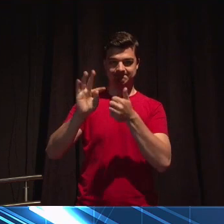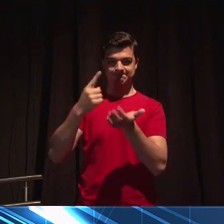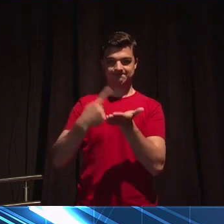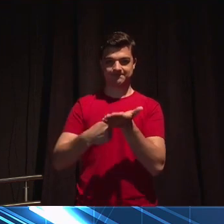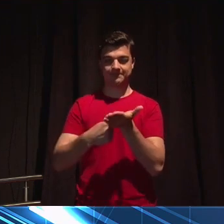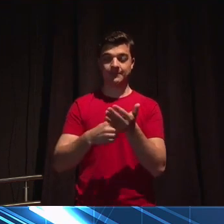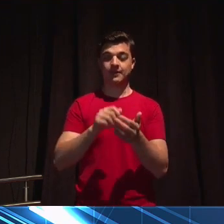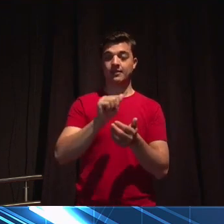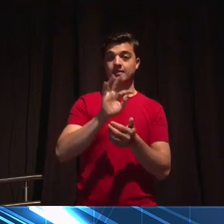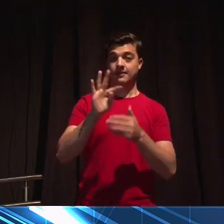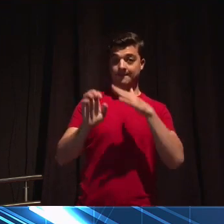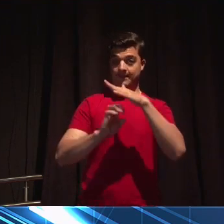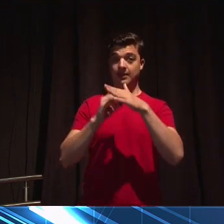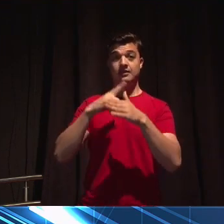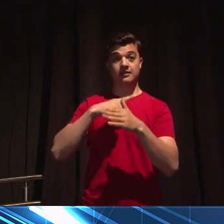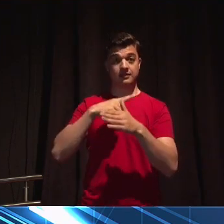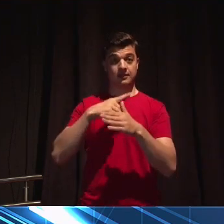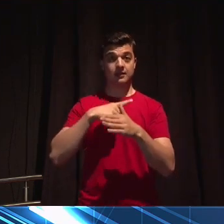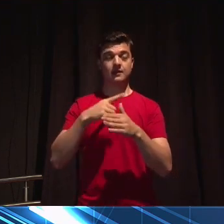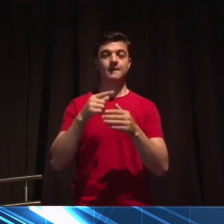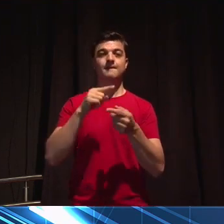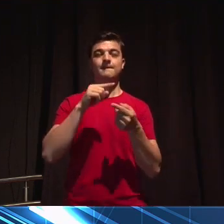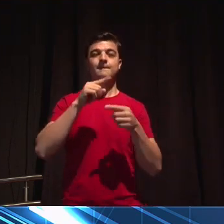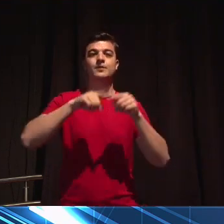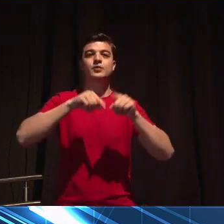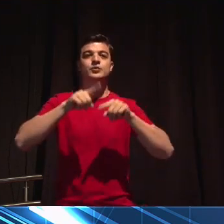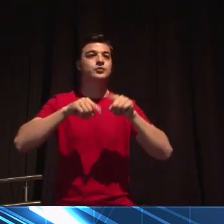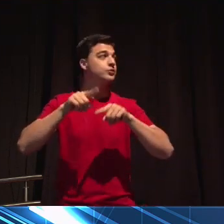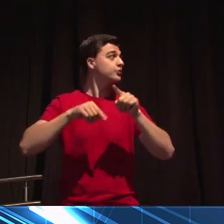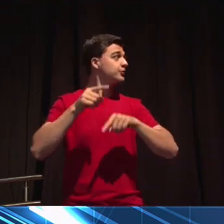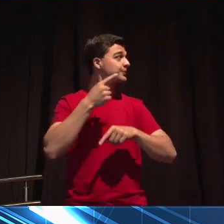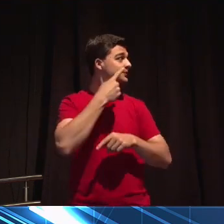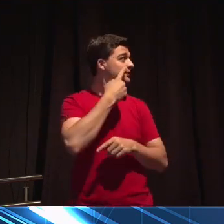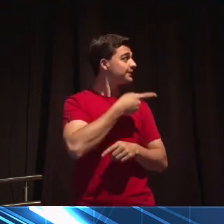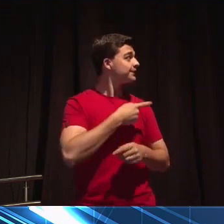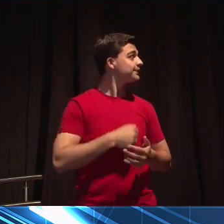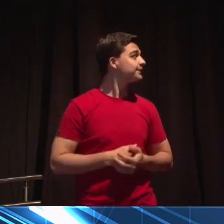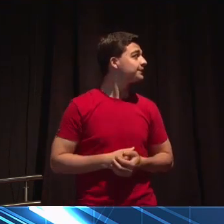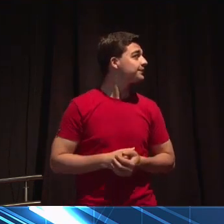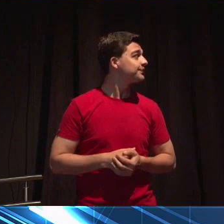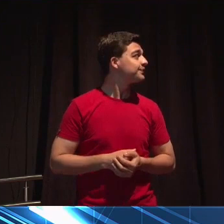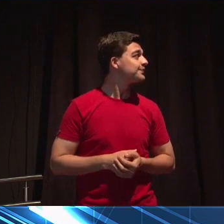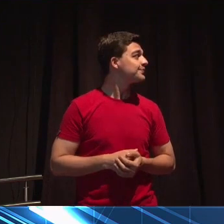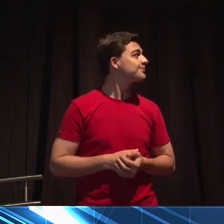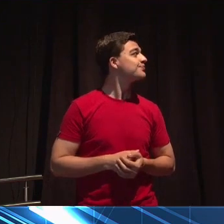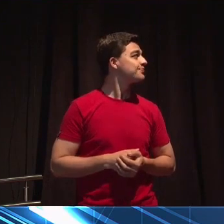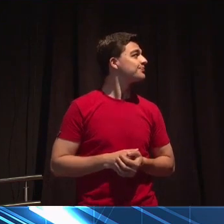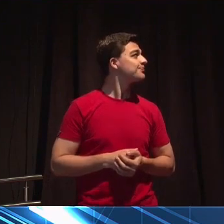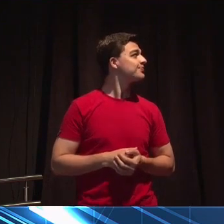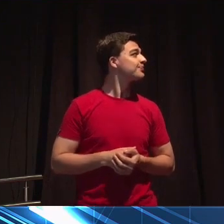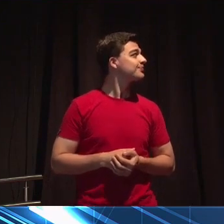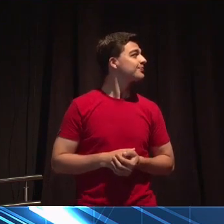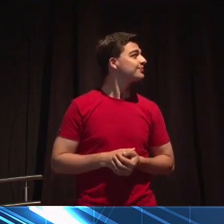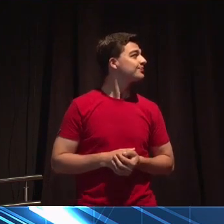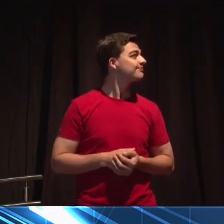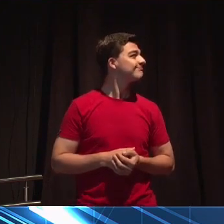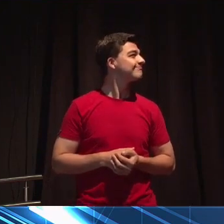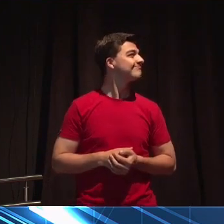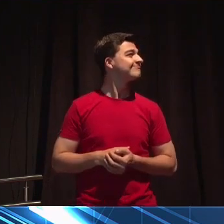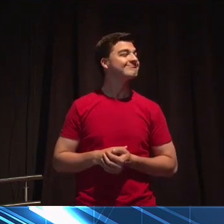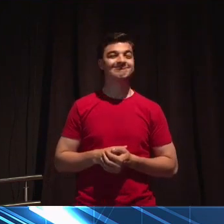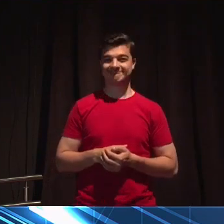esses são os produtos que a galera provavelmente conhece, né? Trello, Jira. E plataforma é onde está o Node, que é a parte